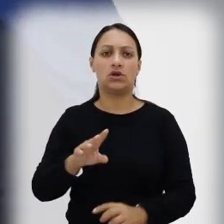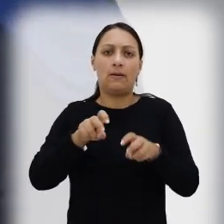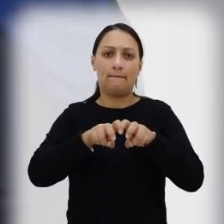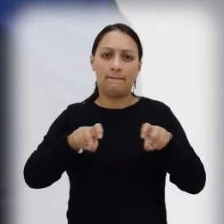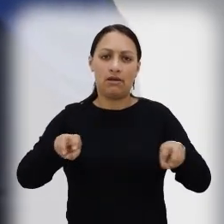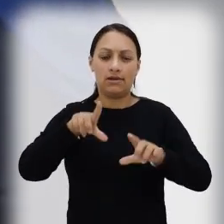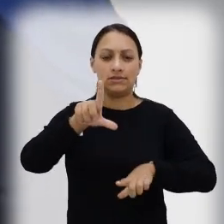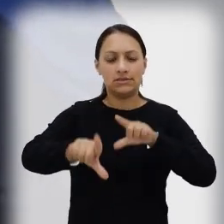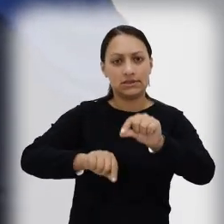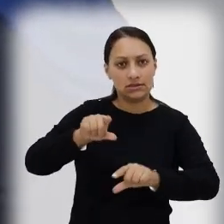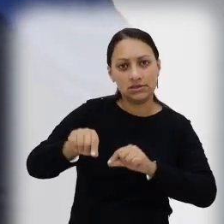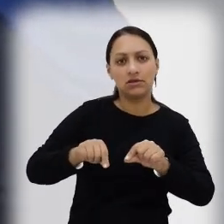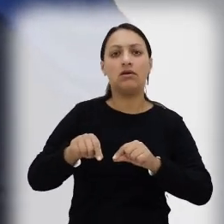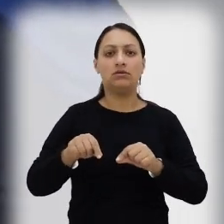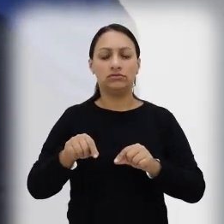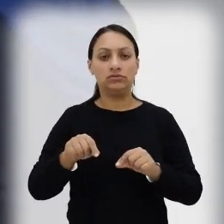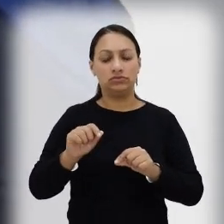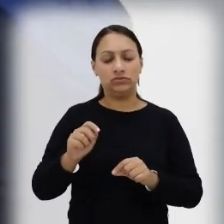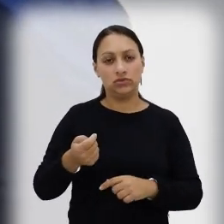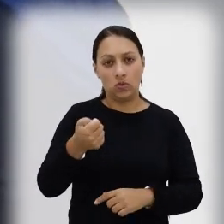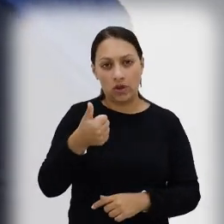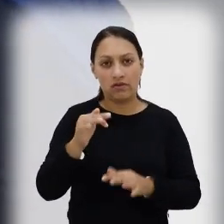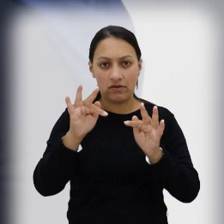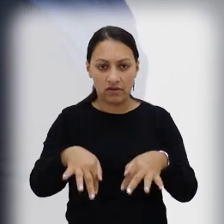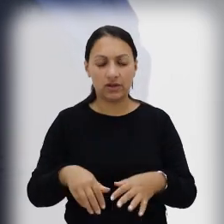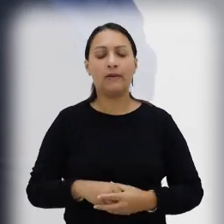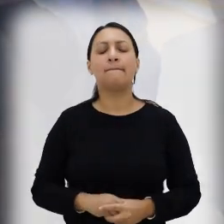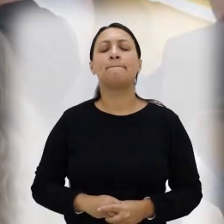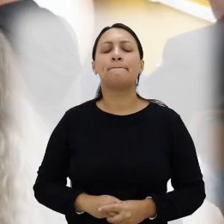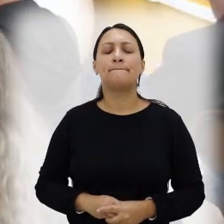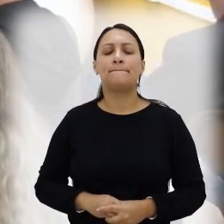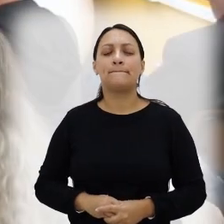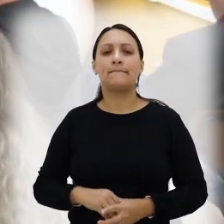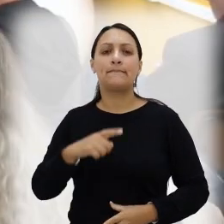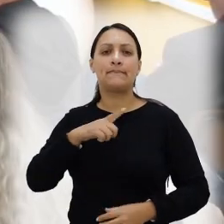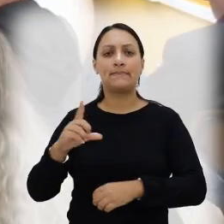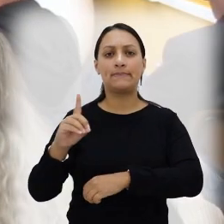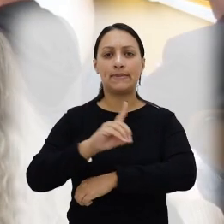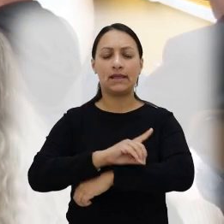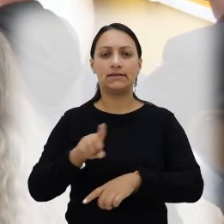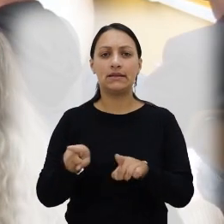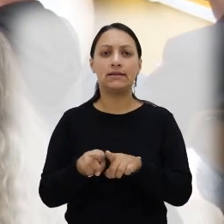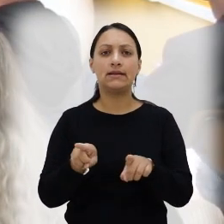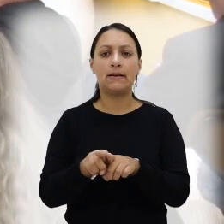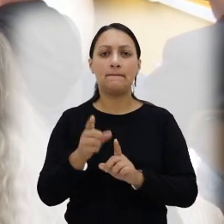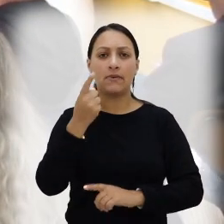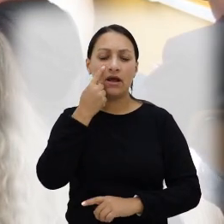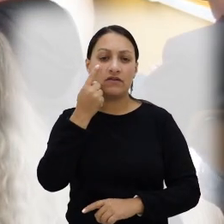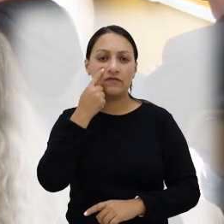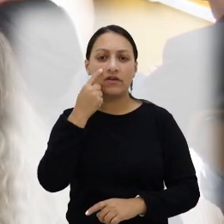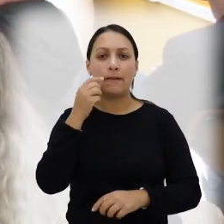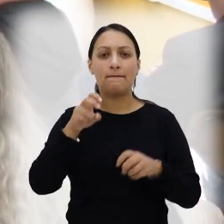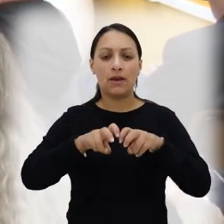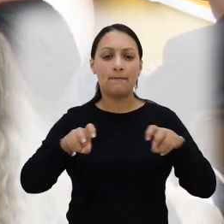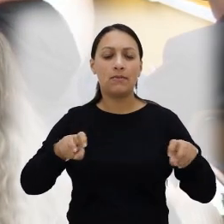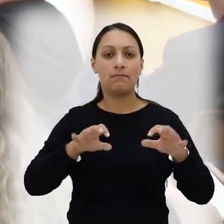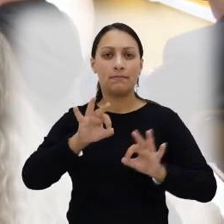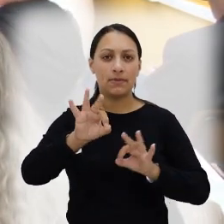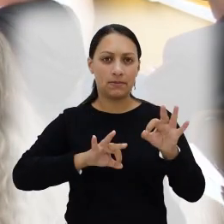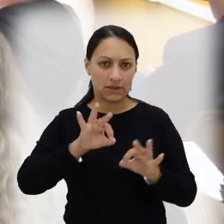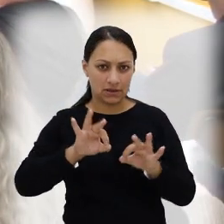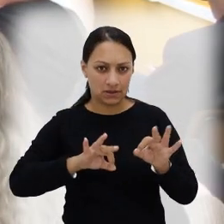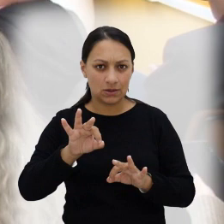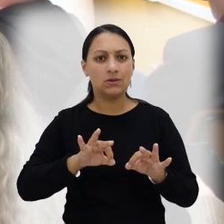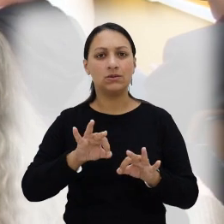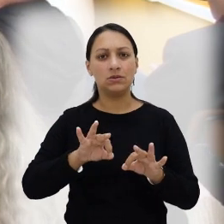bancas de seleção ao final. Temos uma data com uma previsão de uma banca preparatória, que é